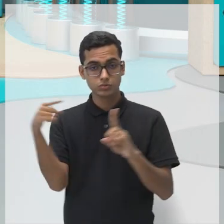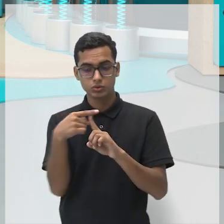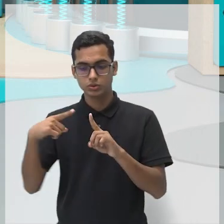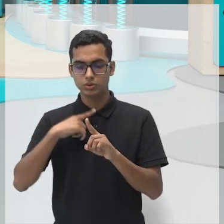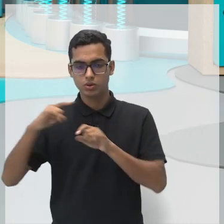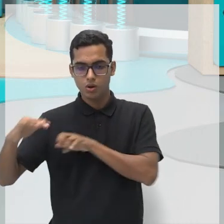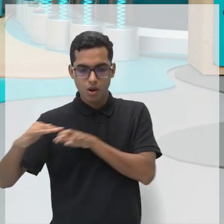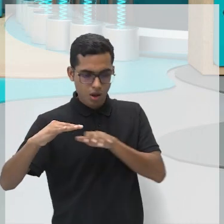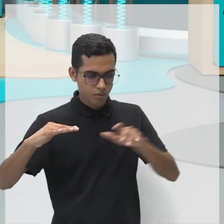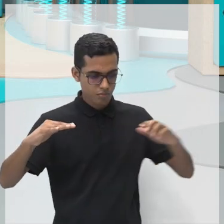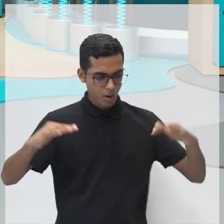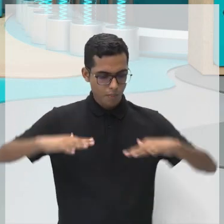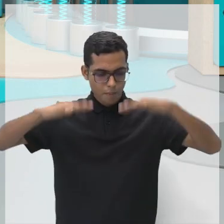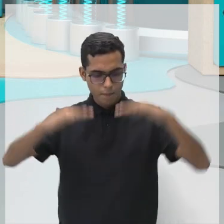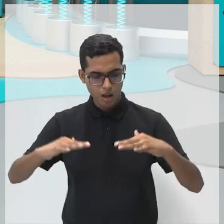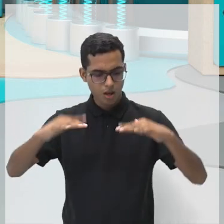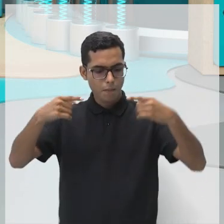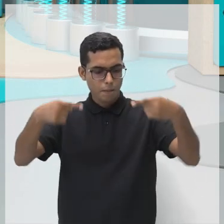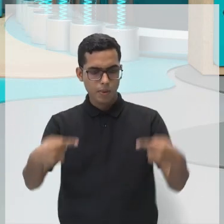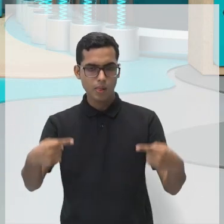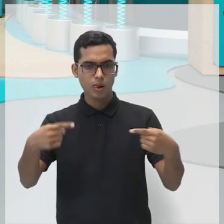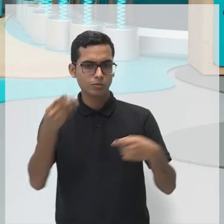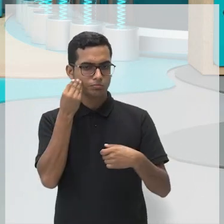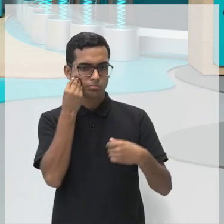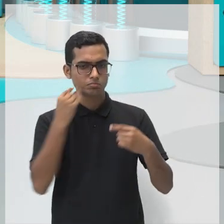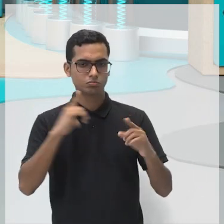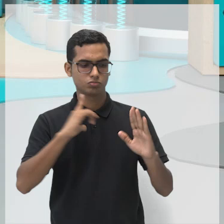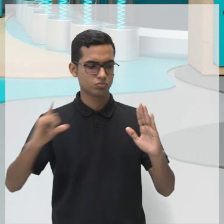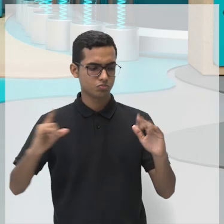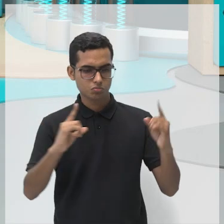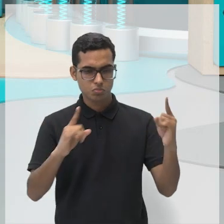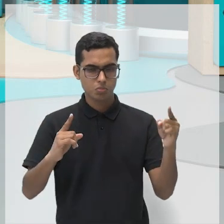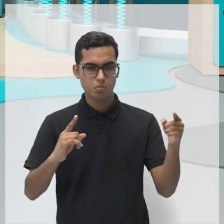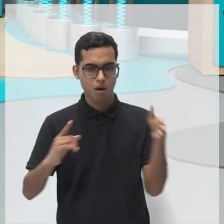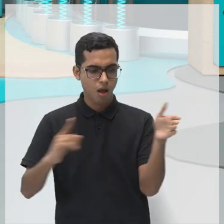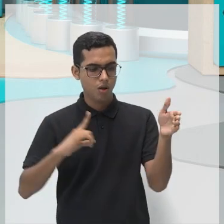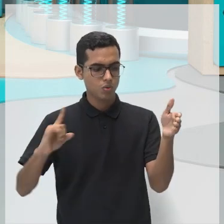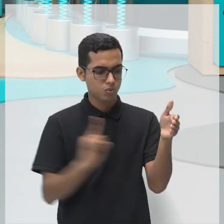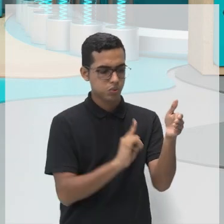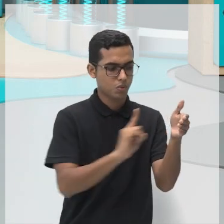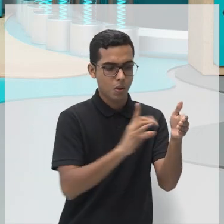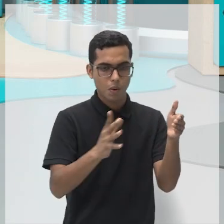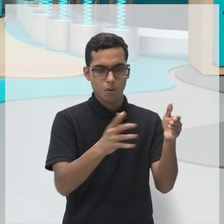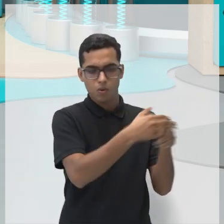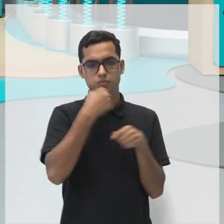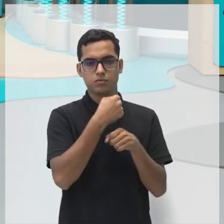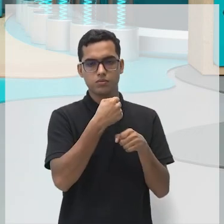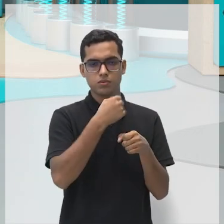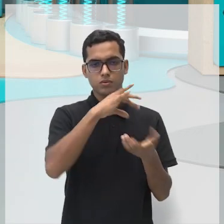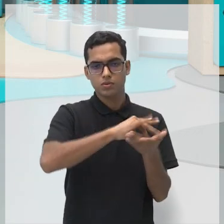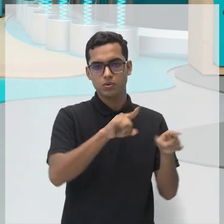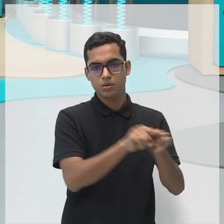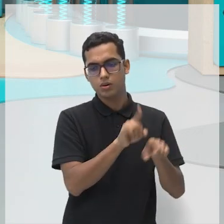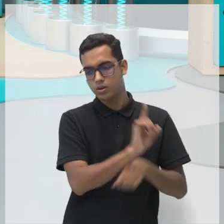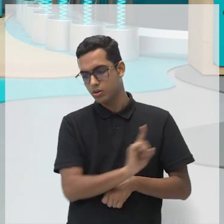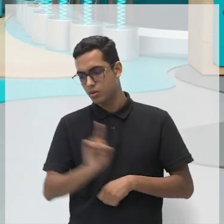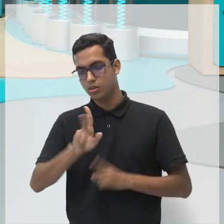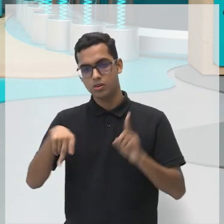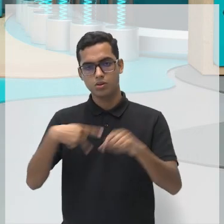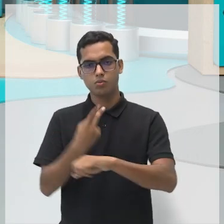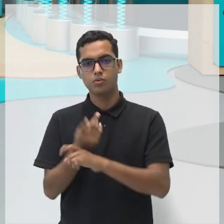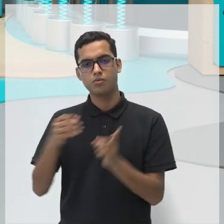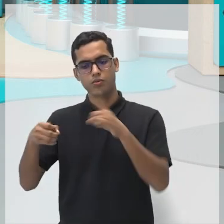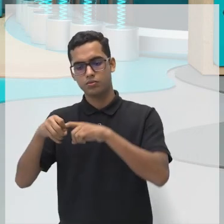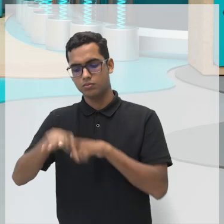de tirar a bandeira do campo do adversário. A gente segue conhecendo os estilos, olha só.